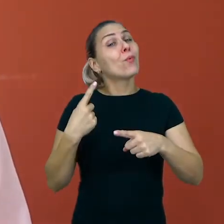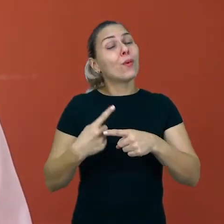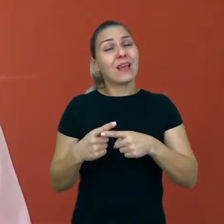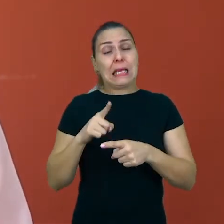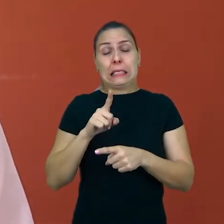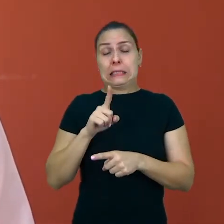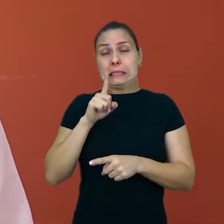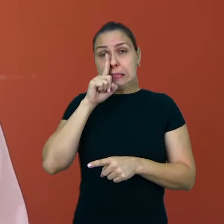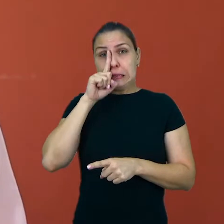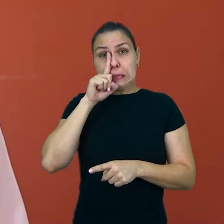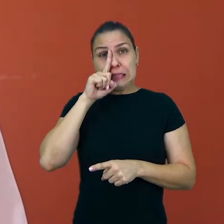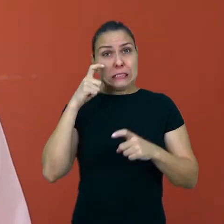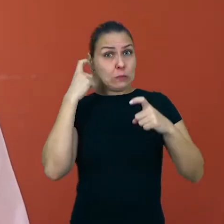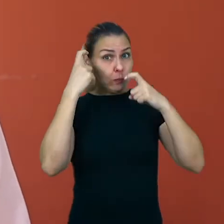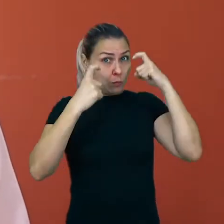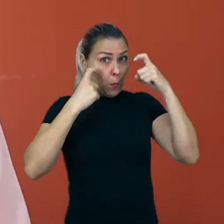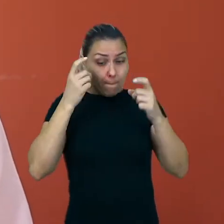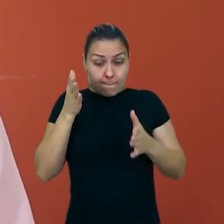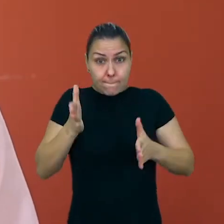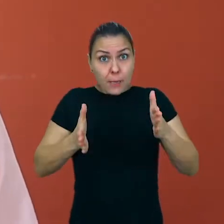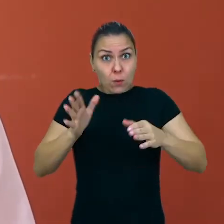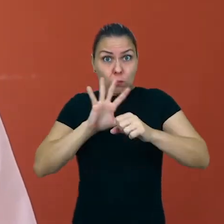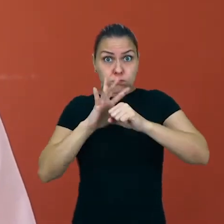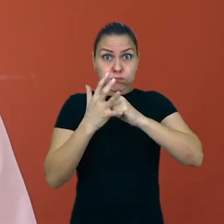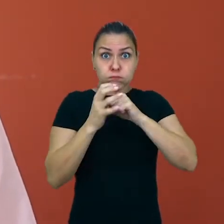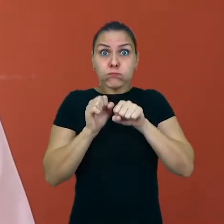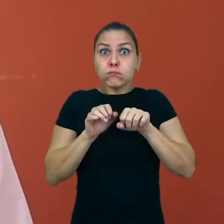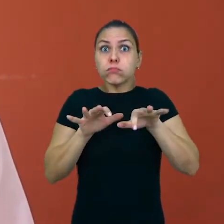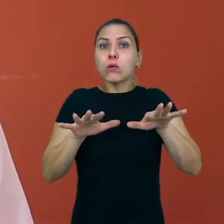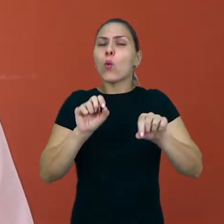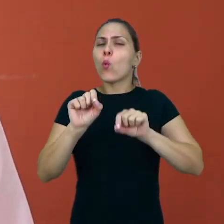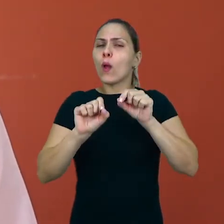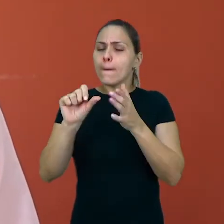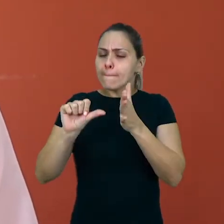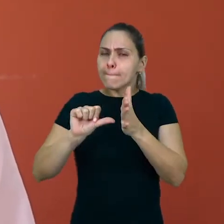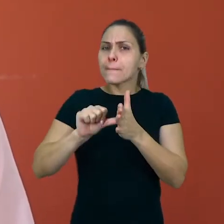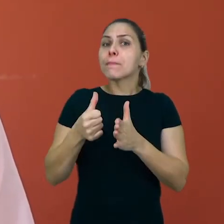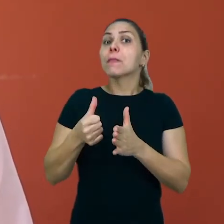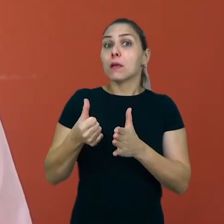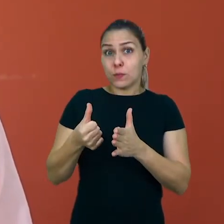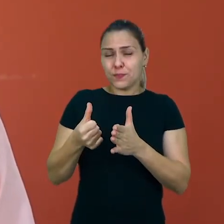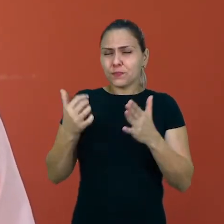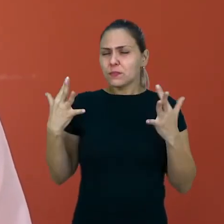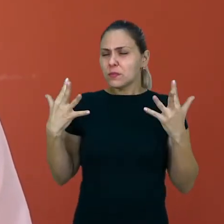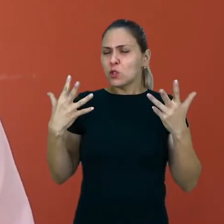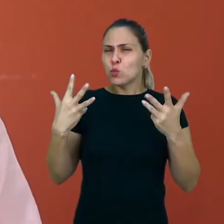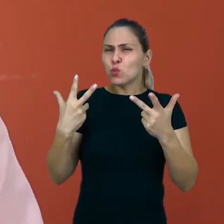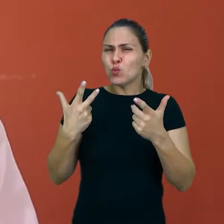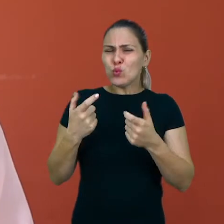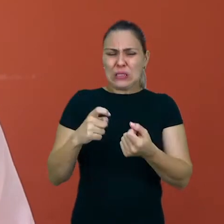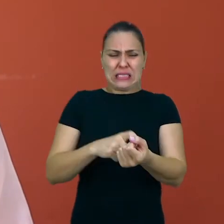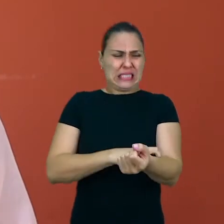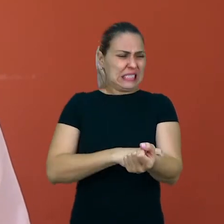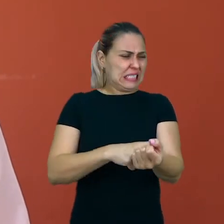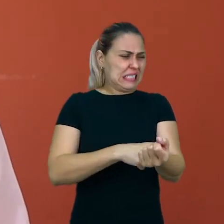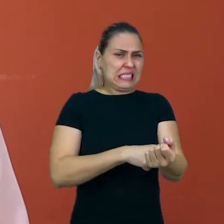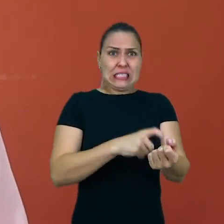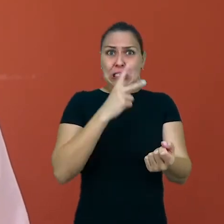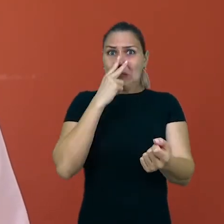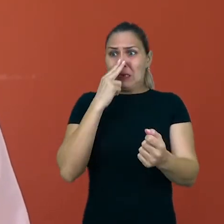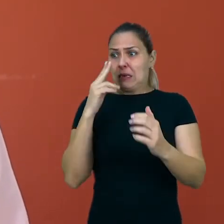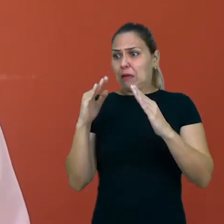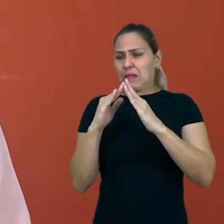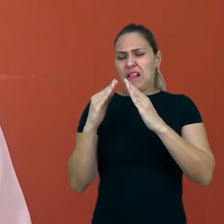fatores se tornam ainda mais preocupantes no período de pandemia? Bom, primeiro, por conta de todo o estresse,